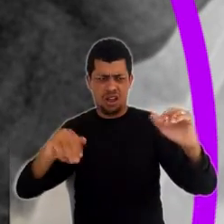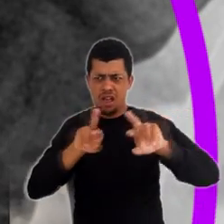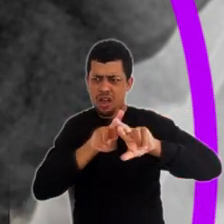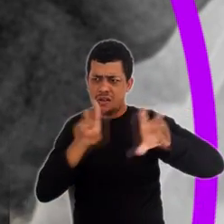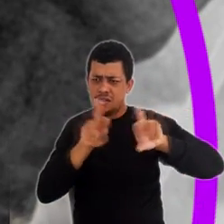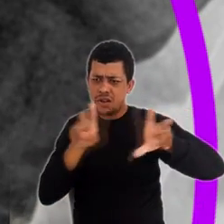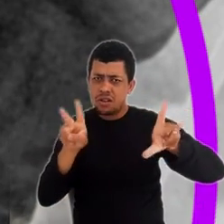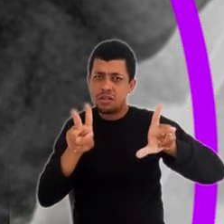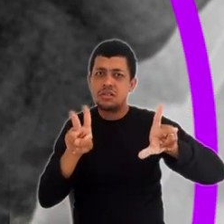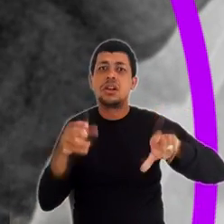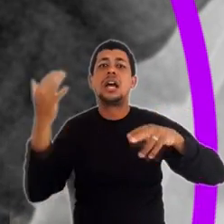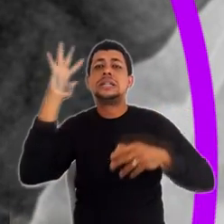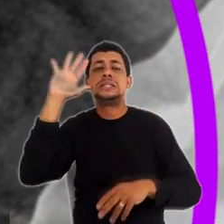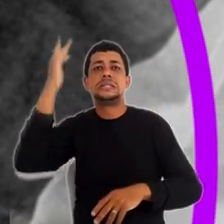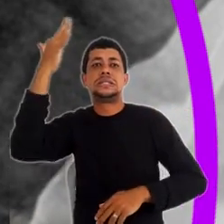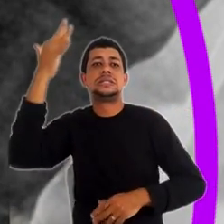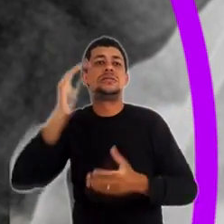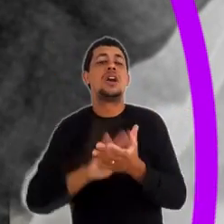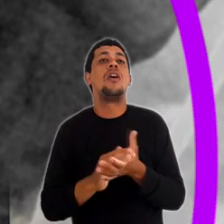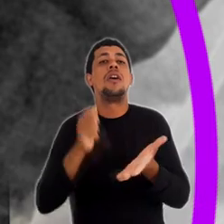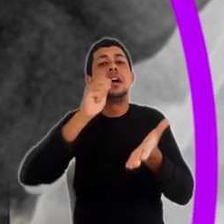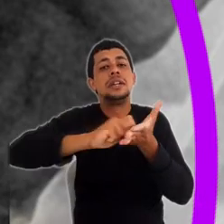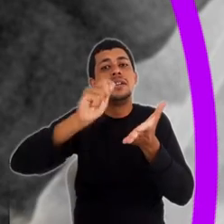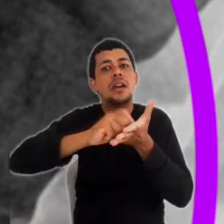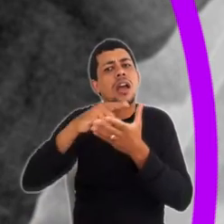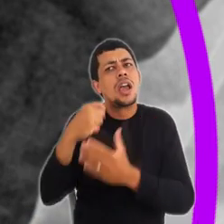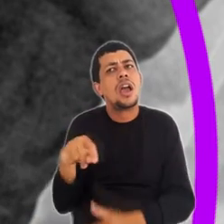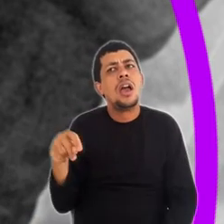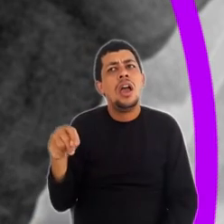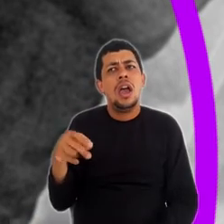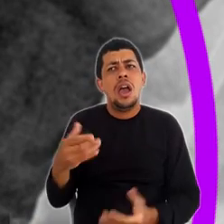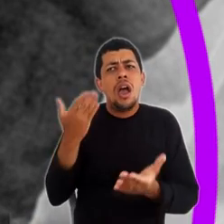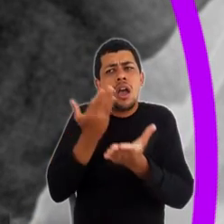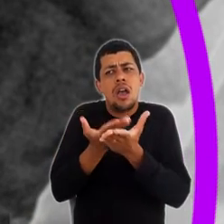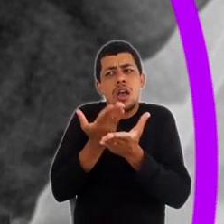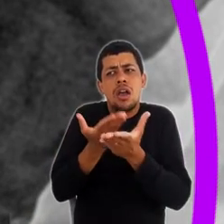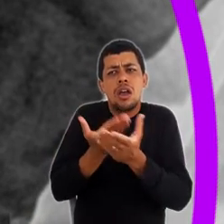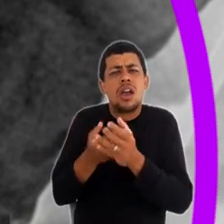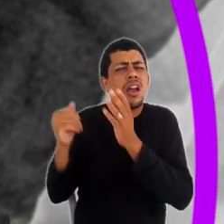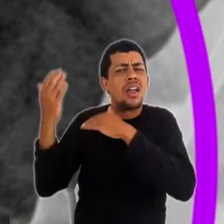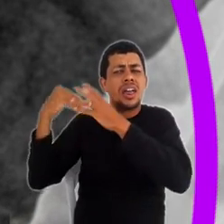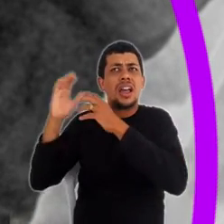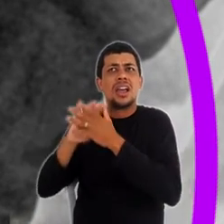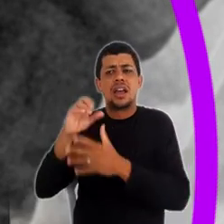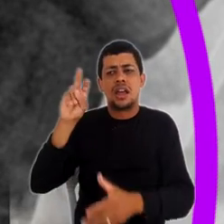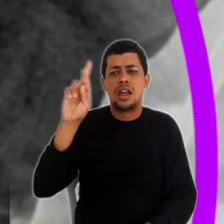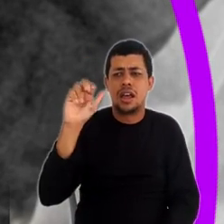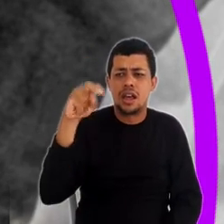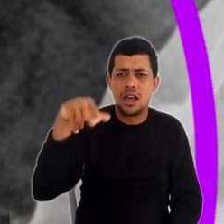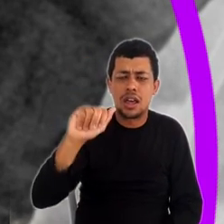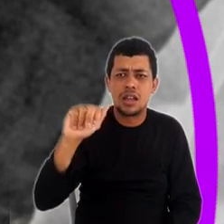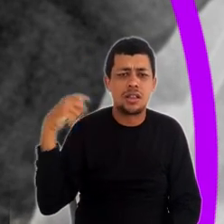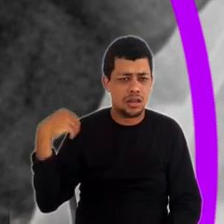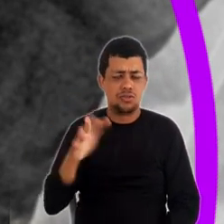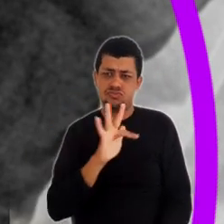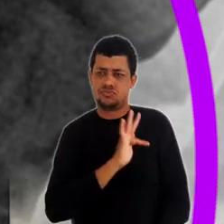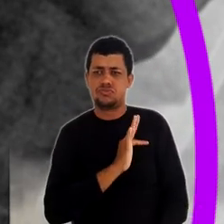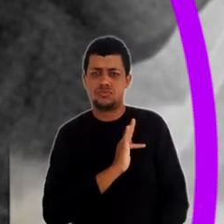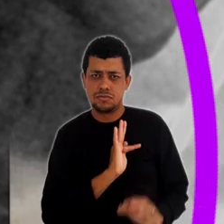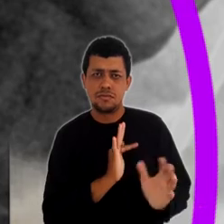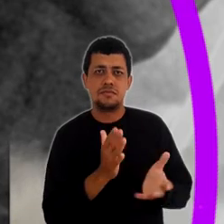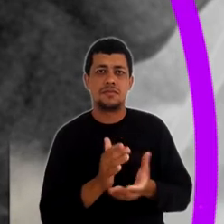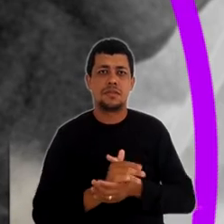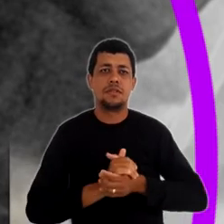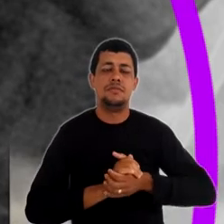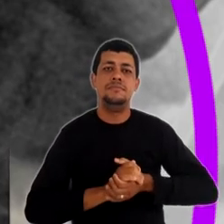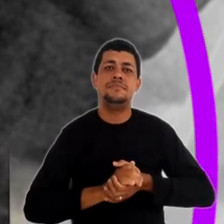diferente. Eu decidi escrever assim. E eu tava estudando, na época, Hannah Arendt, tipo, na faculdade mesmo,